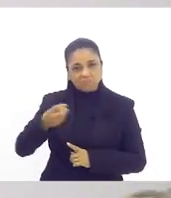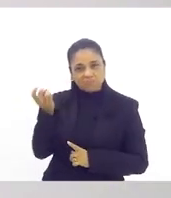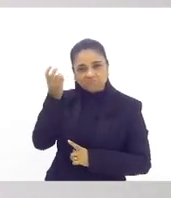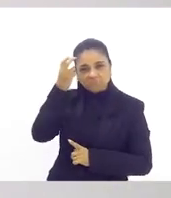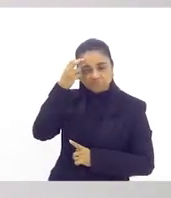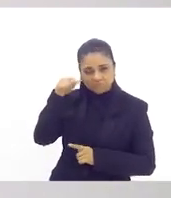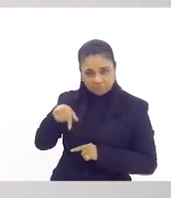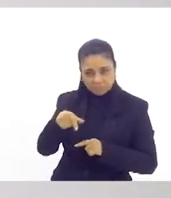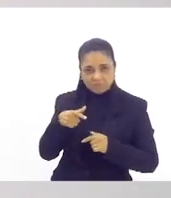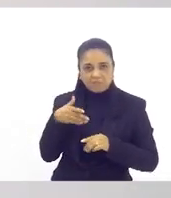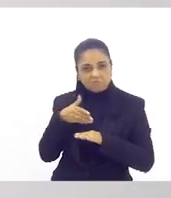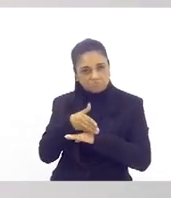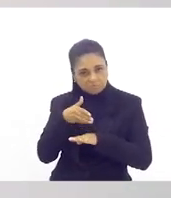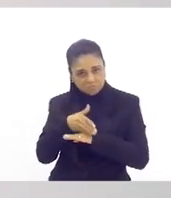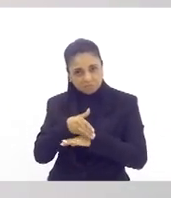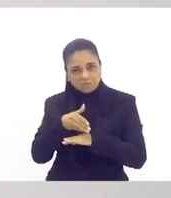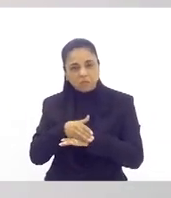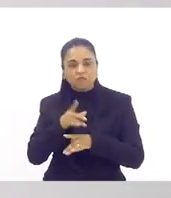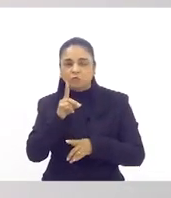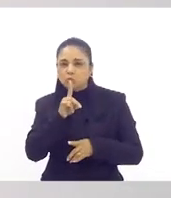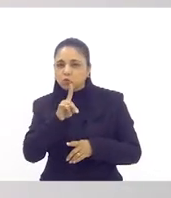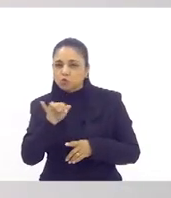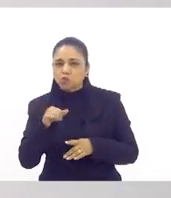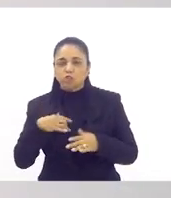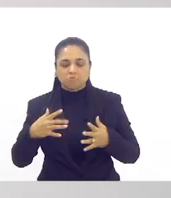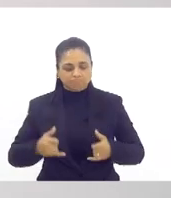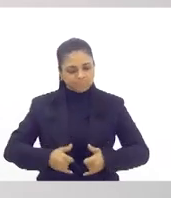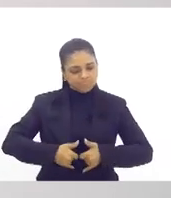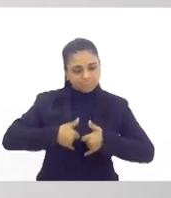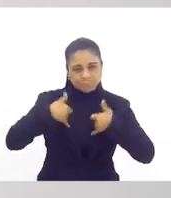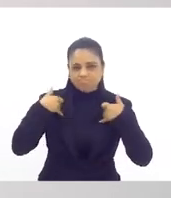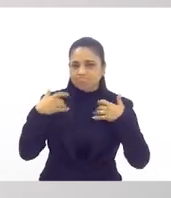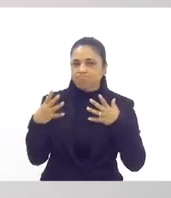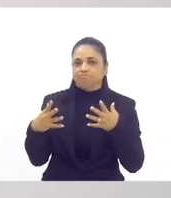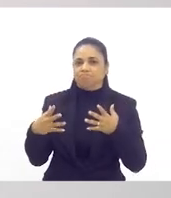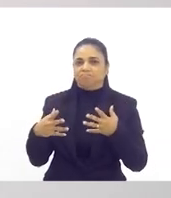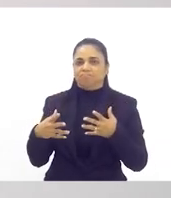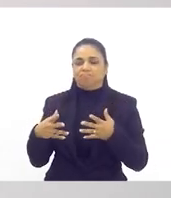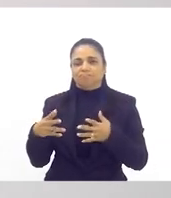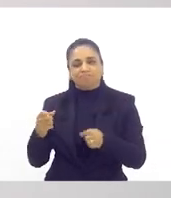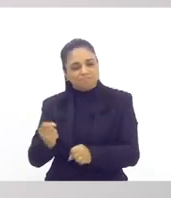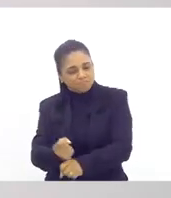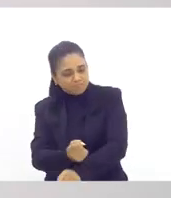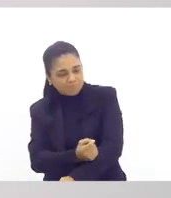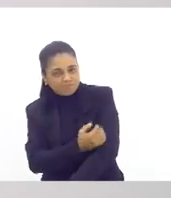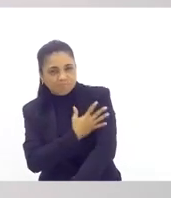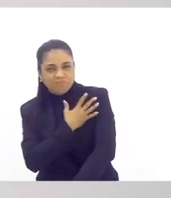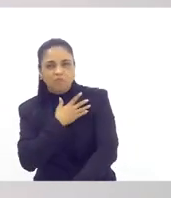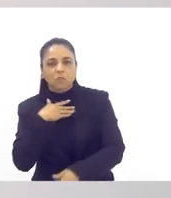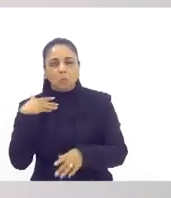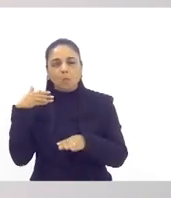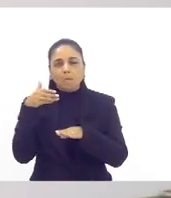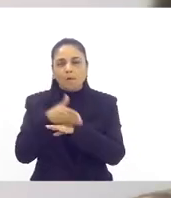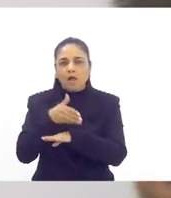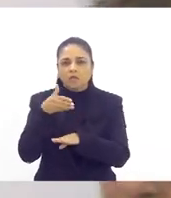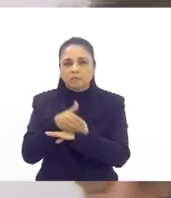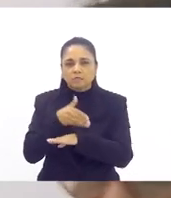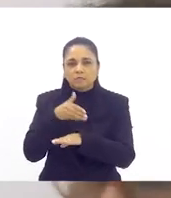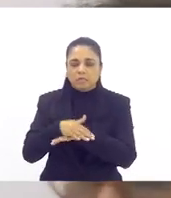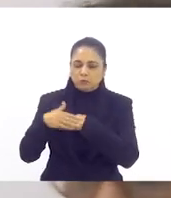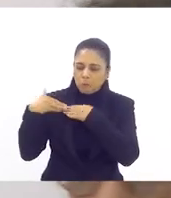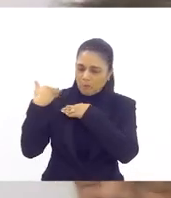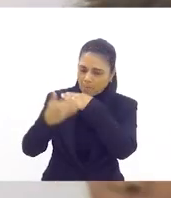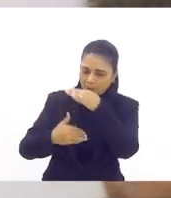de fato um dia é muito emocionante eu participei o tempo inteiro da do processo